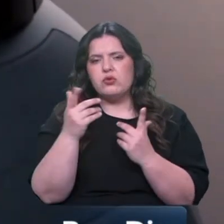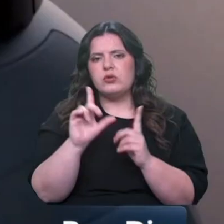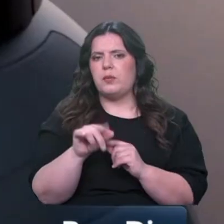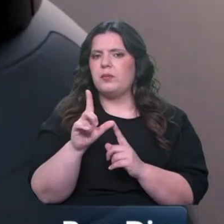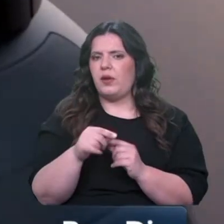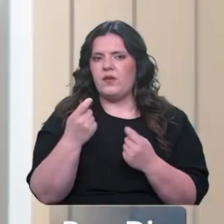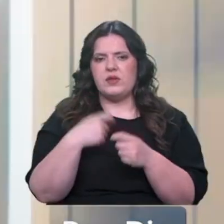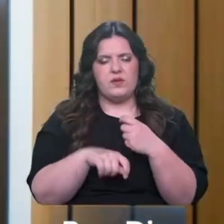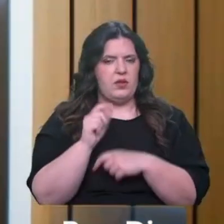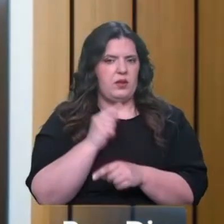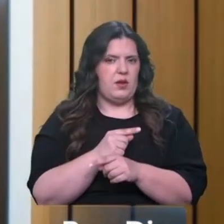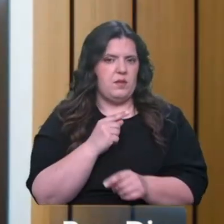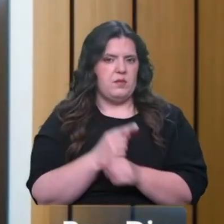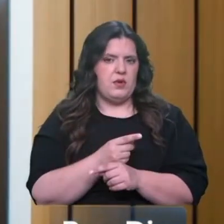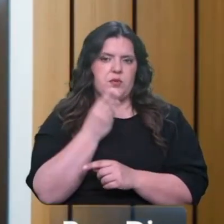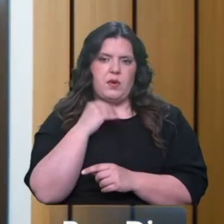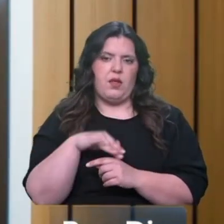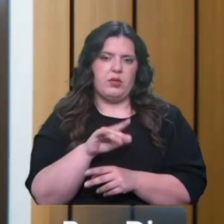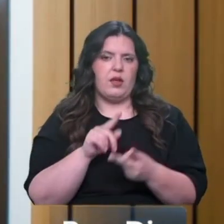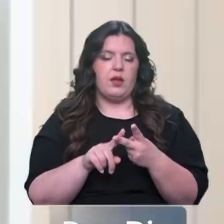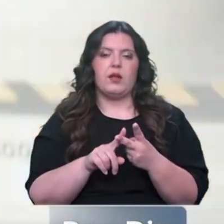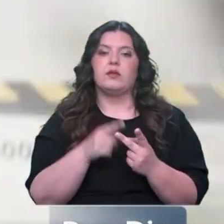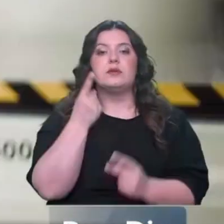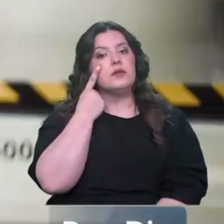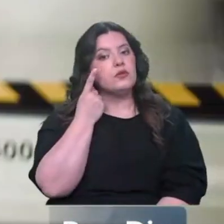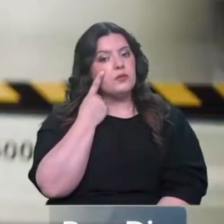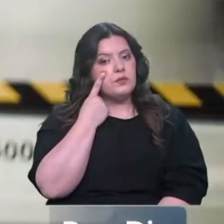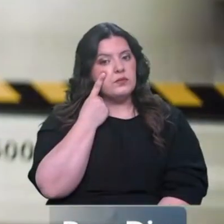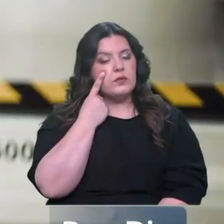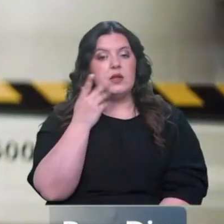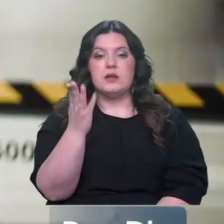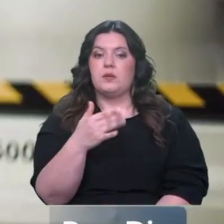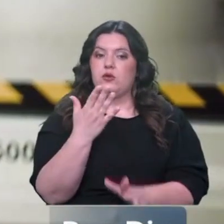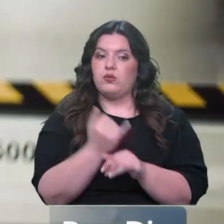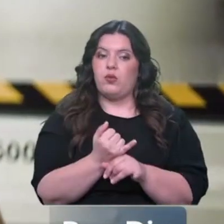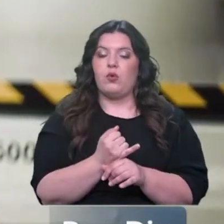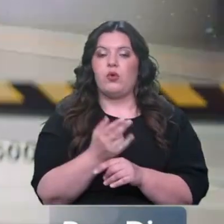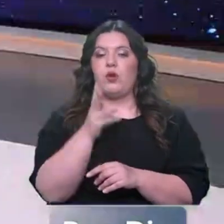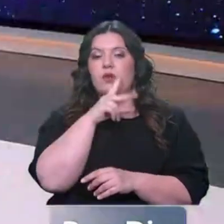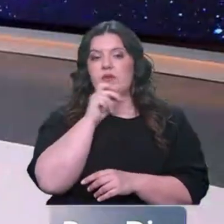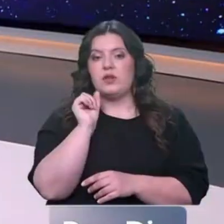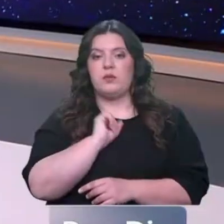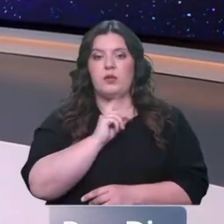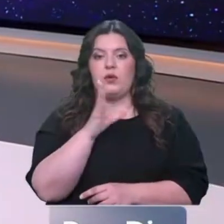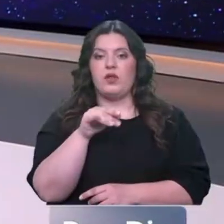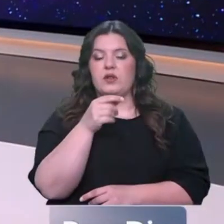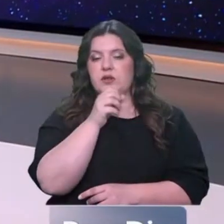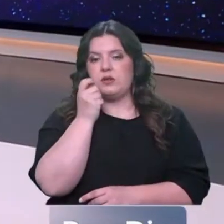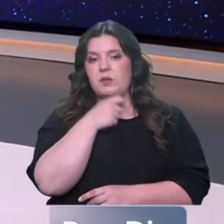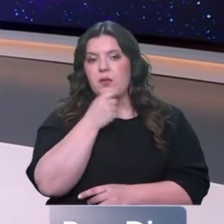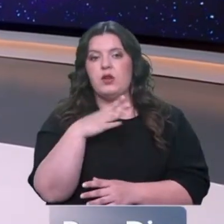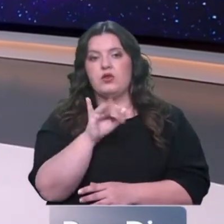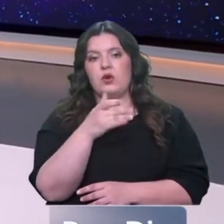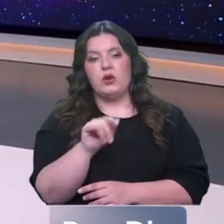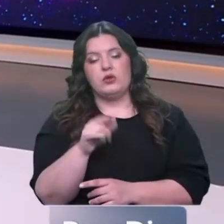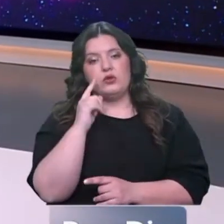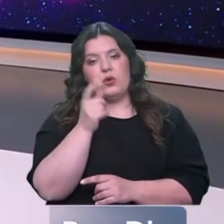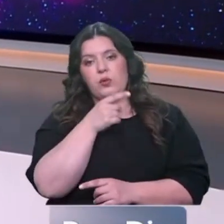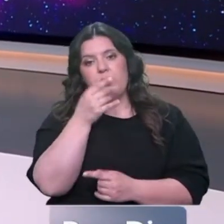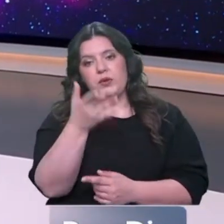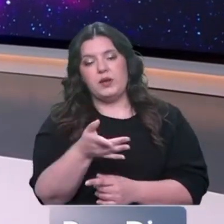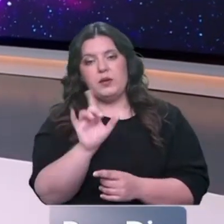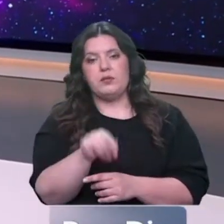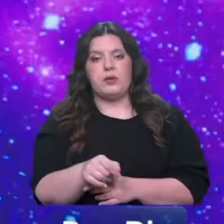vai ser vendido na Terra. Chama a atenção que daqui a poucas semanas é o meu aniversário, 10 de maio, e, portanto, Jorge, já estou aqui a comprometer